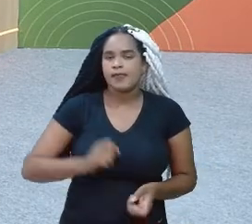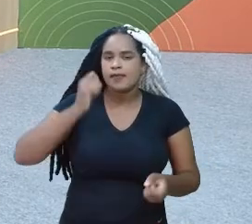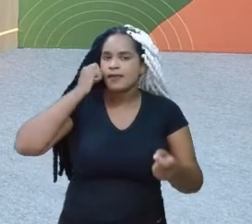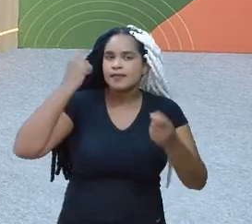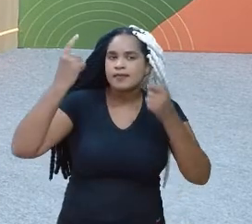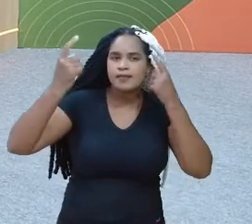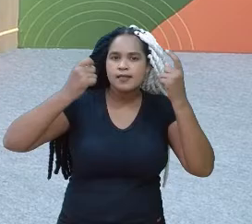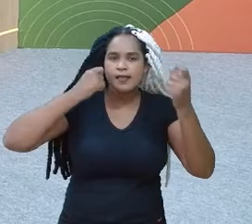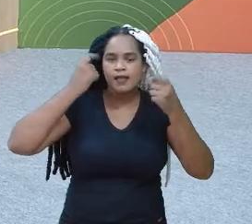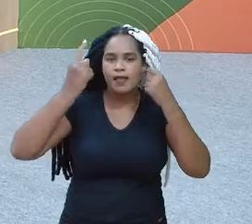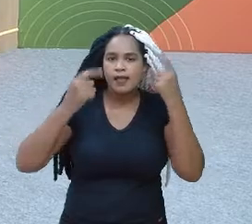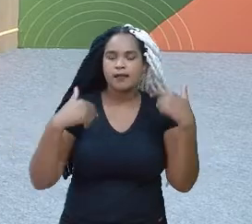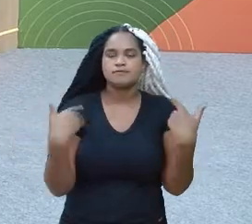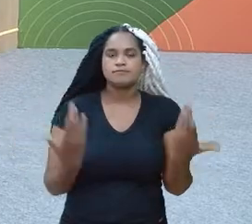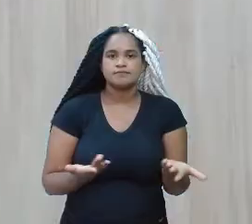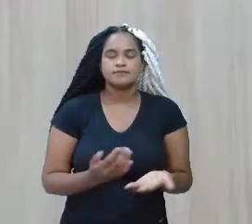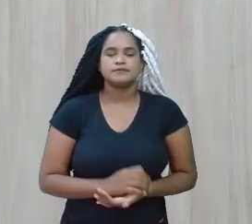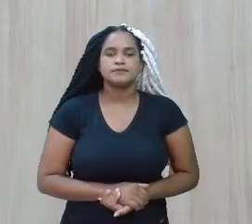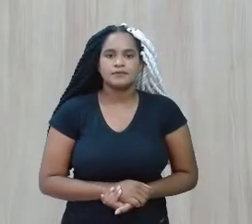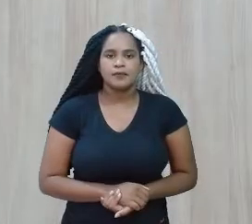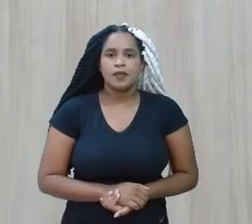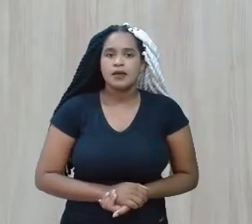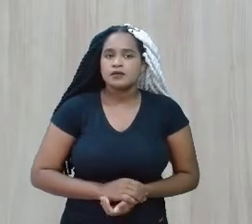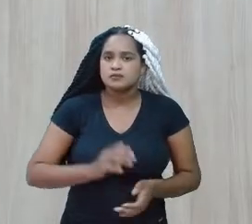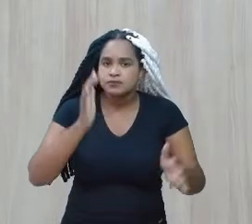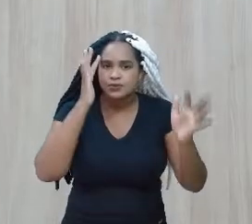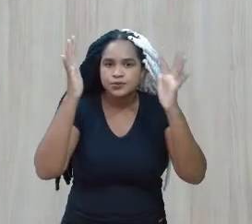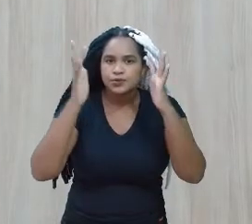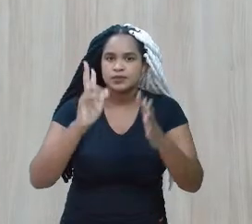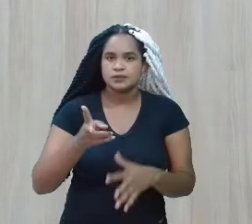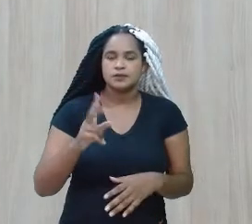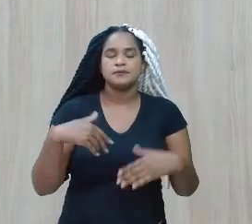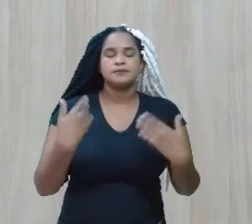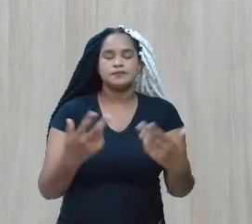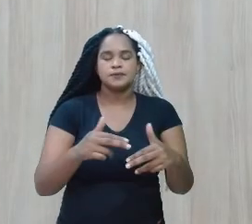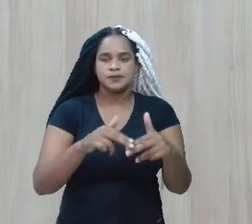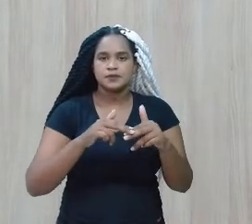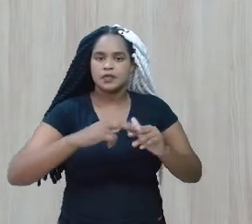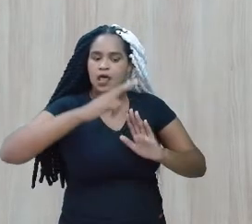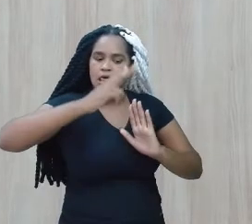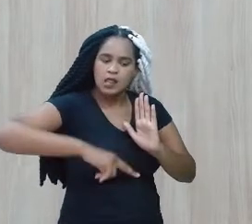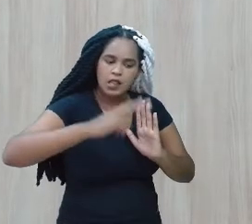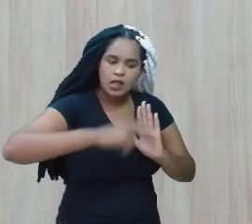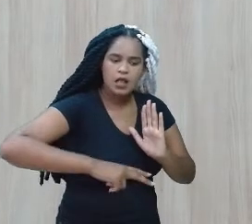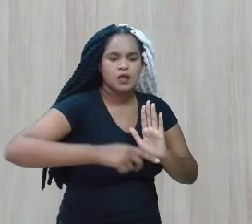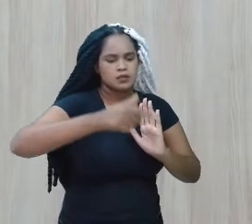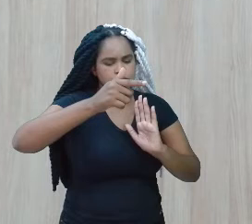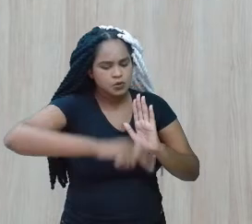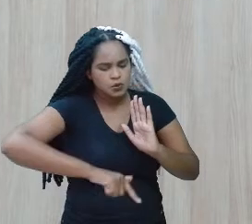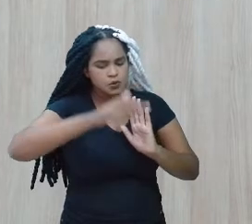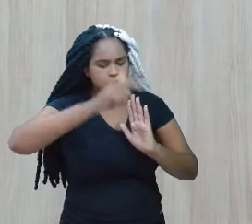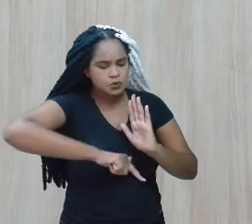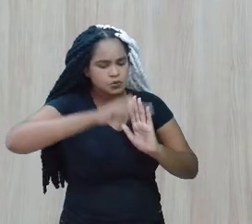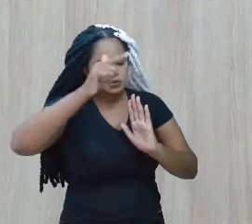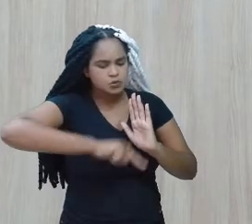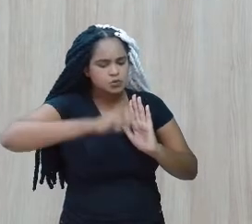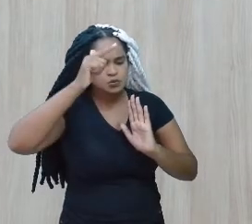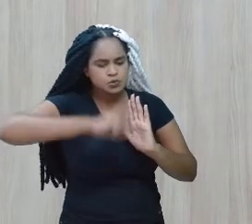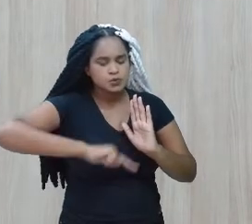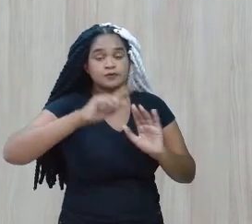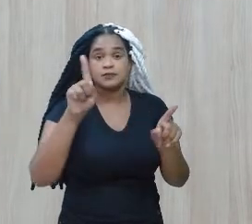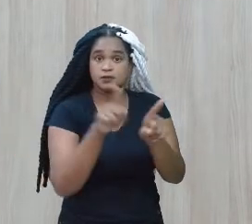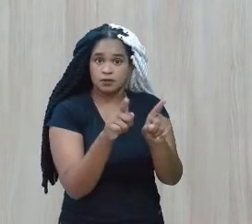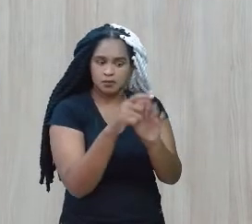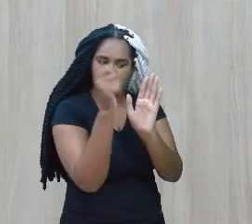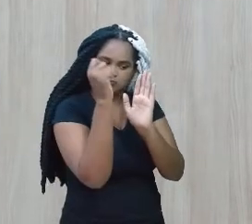se multiplicam? Então, por isso que é muito importante ler, reler, não é? Se dispor a ler, a